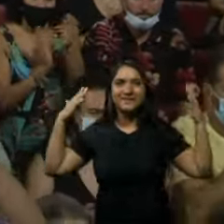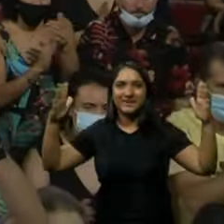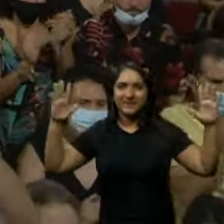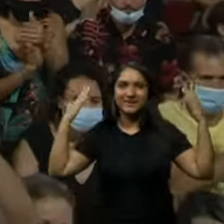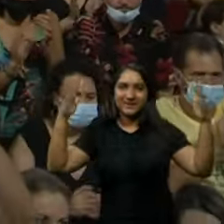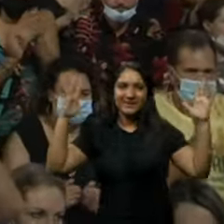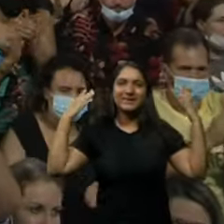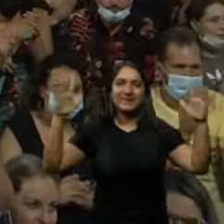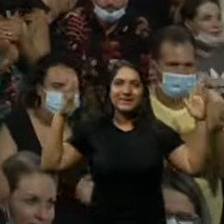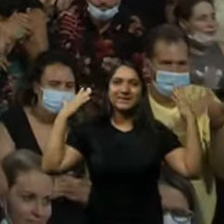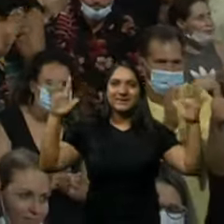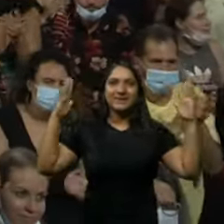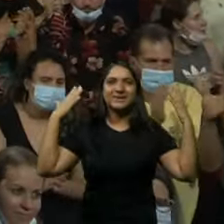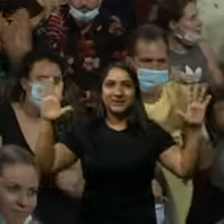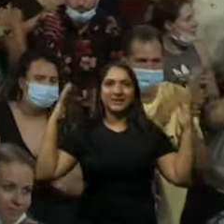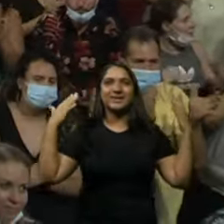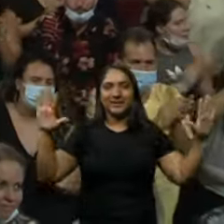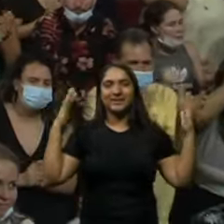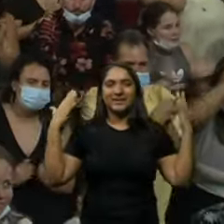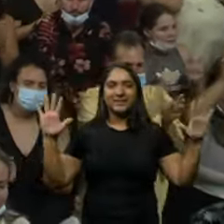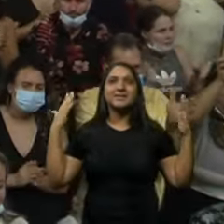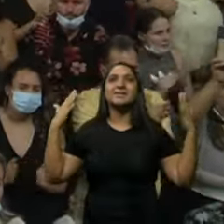E aí